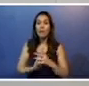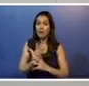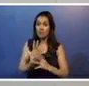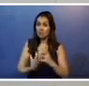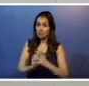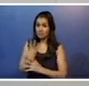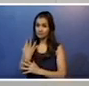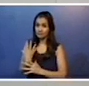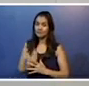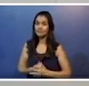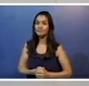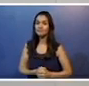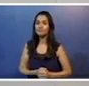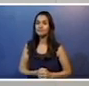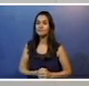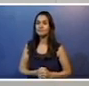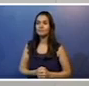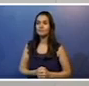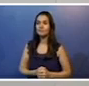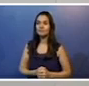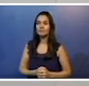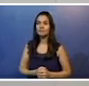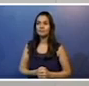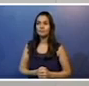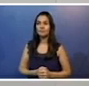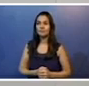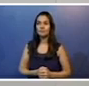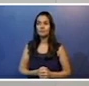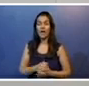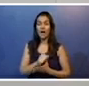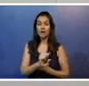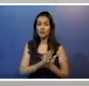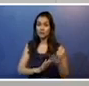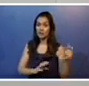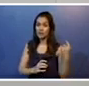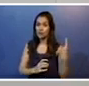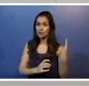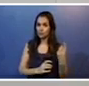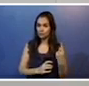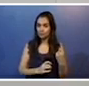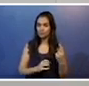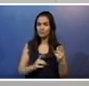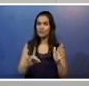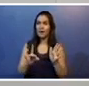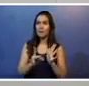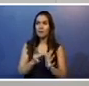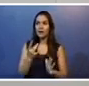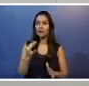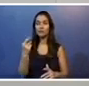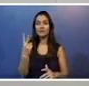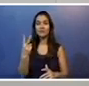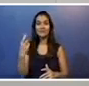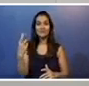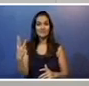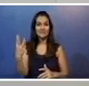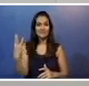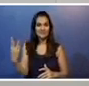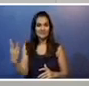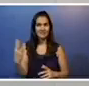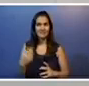Páginas 232 e 233. Atividade 1, página